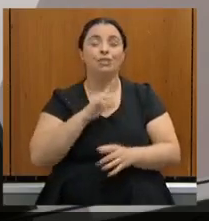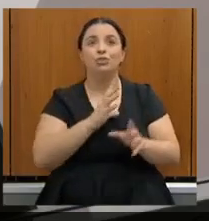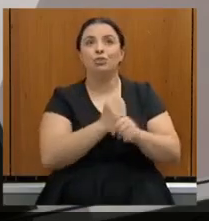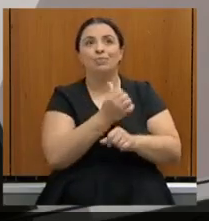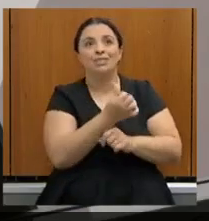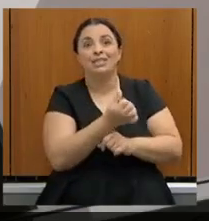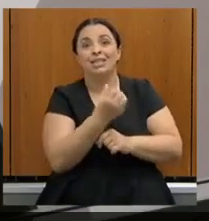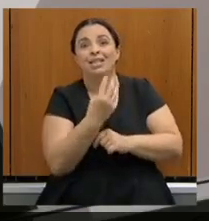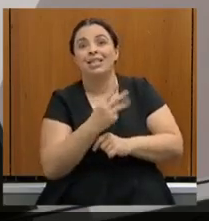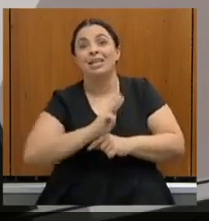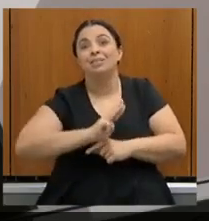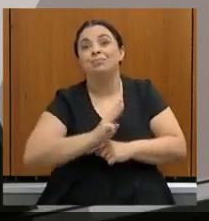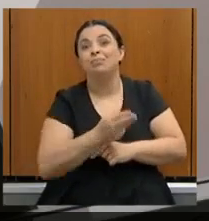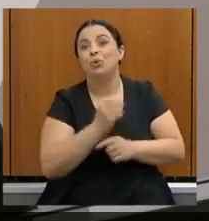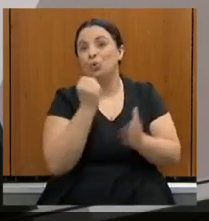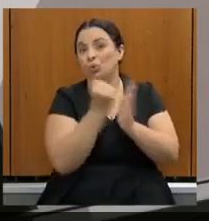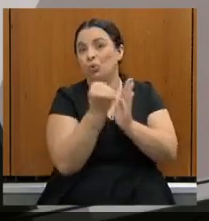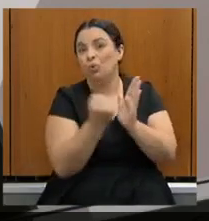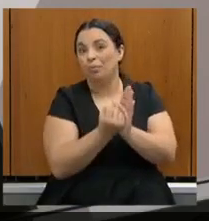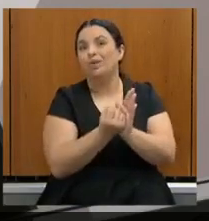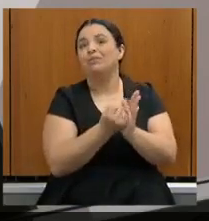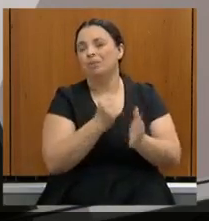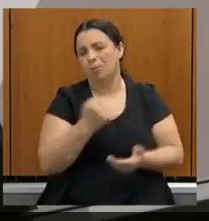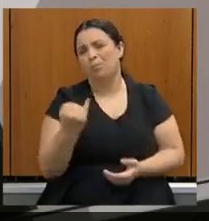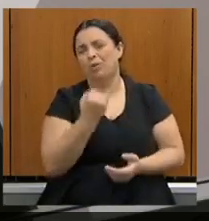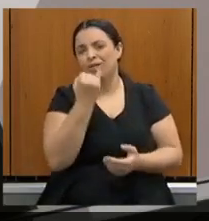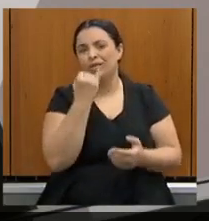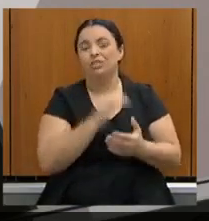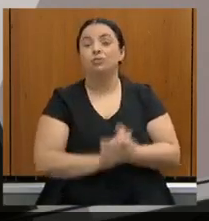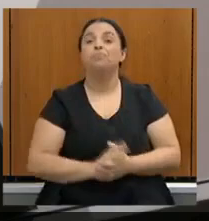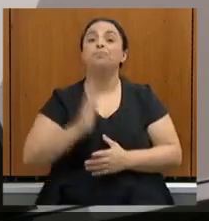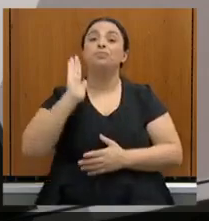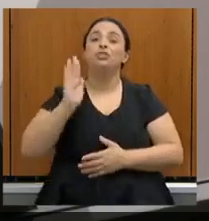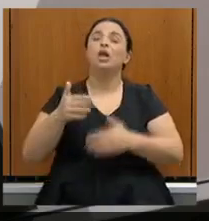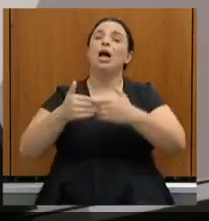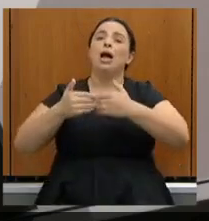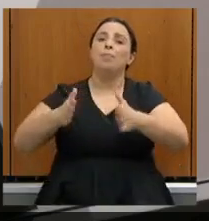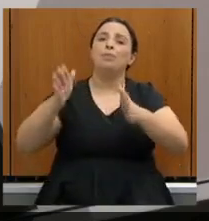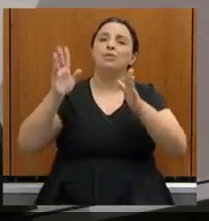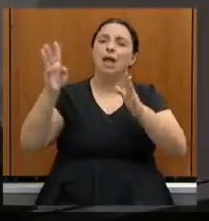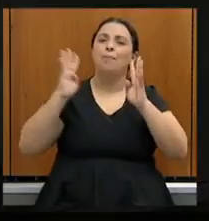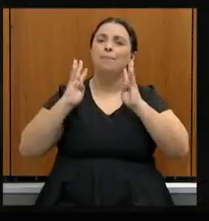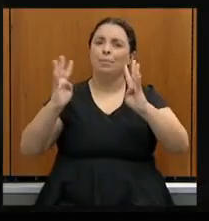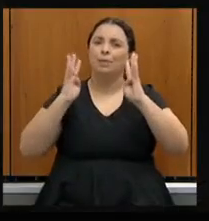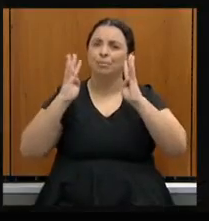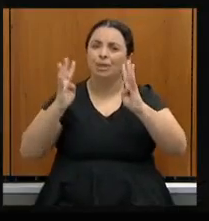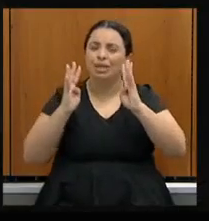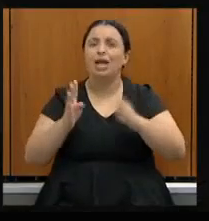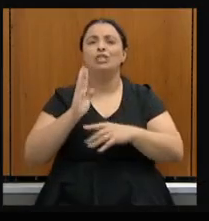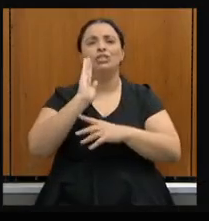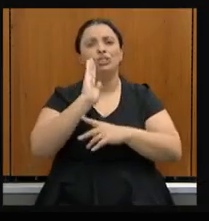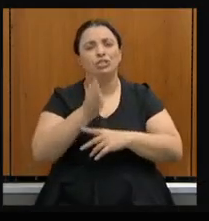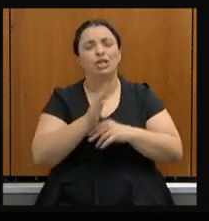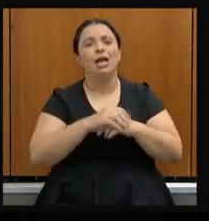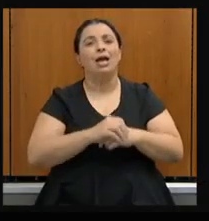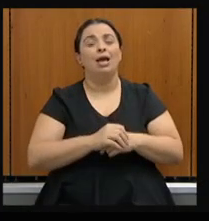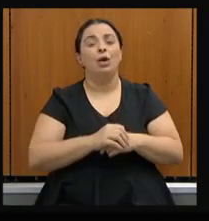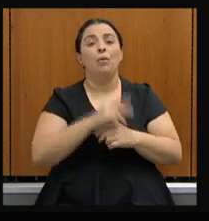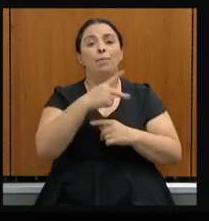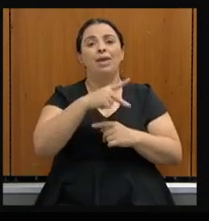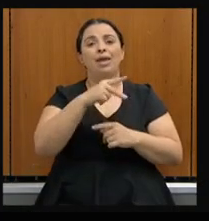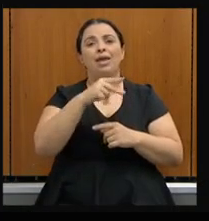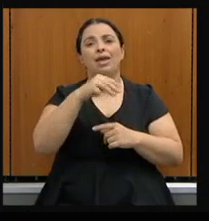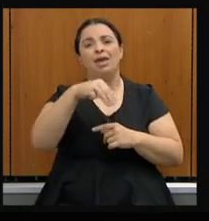Lançamos, com relação à Praça da Liberdade, com os prédios ociosos, nós já lançamos há 15 dias o PMI, que é a manifestação de